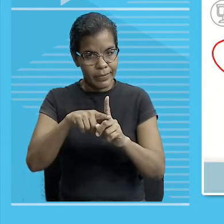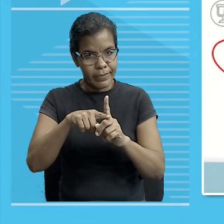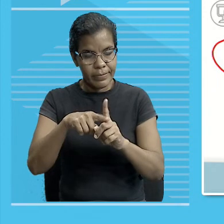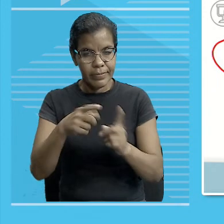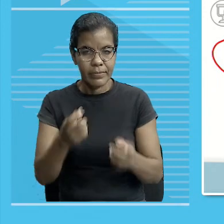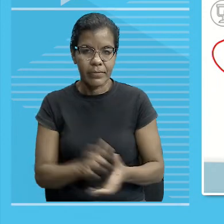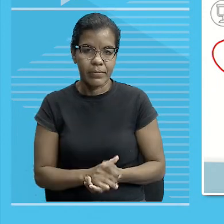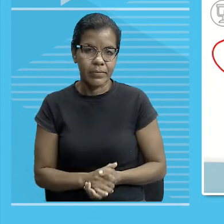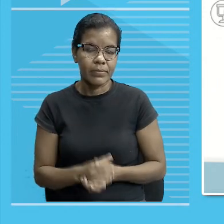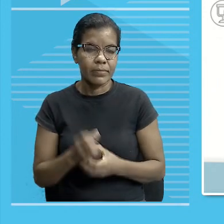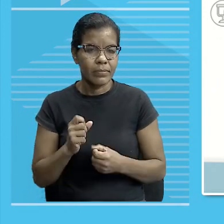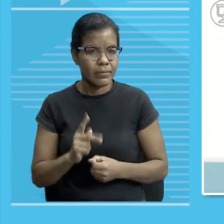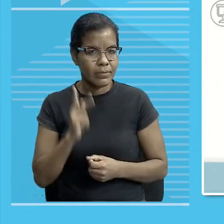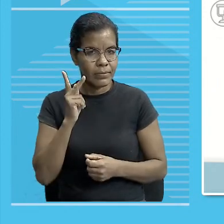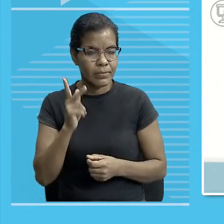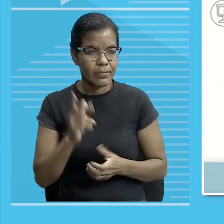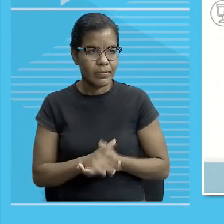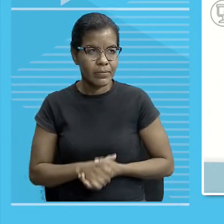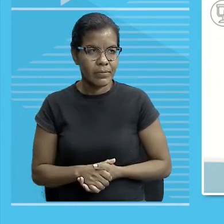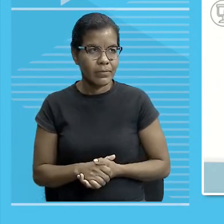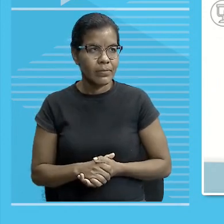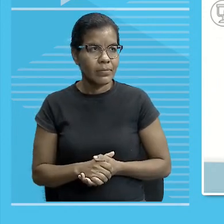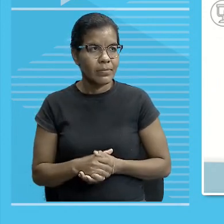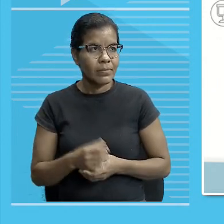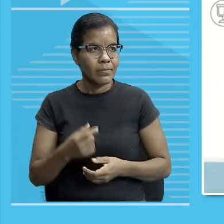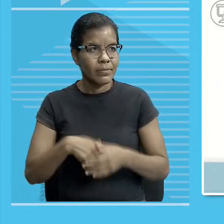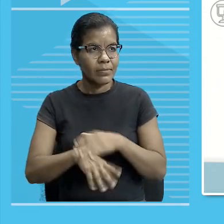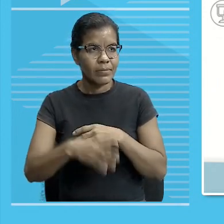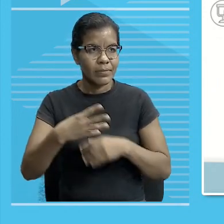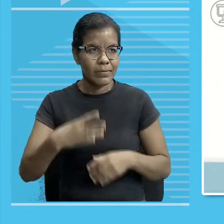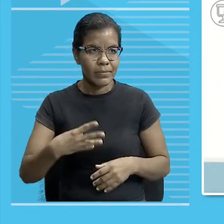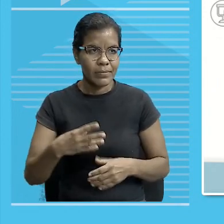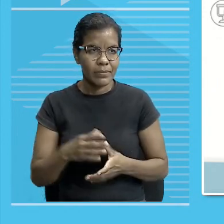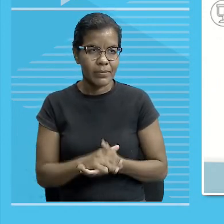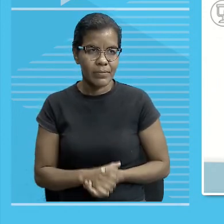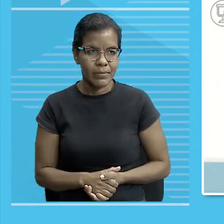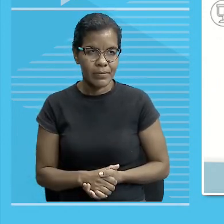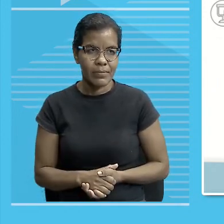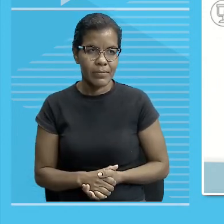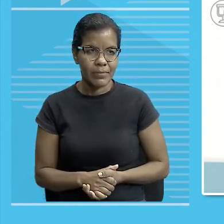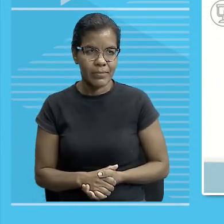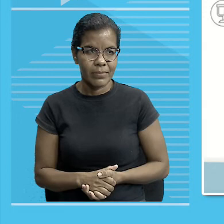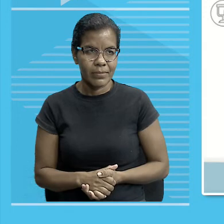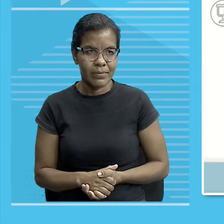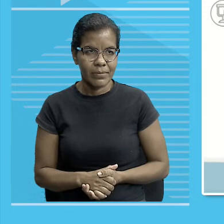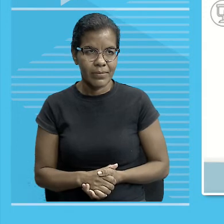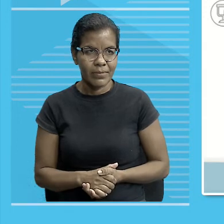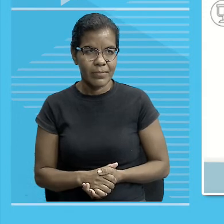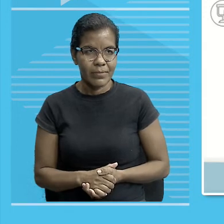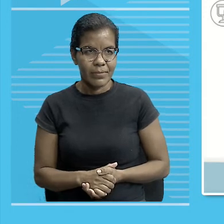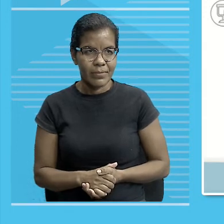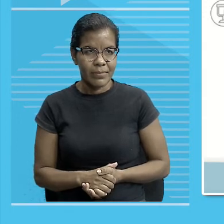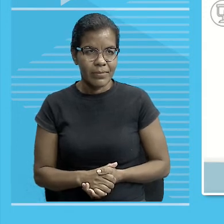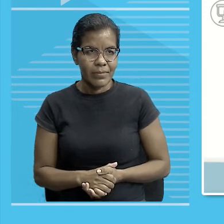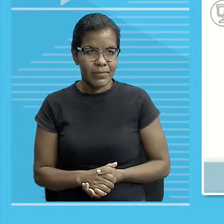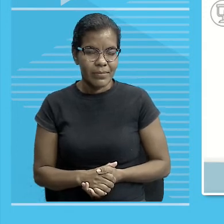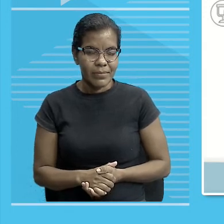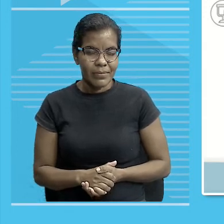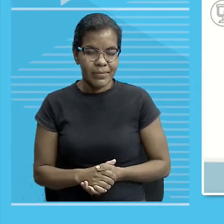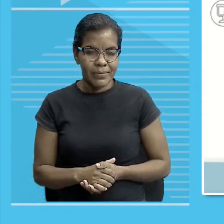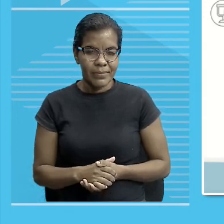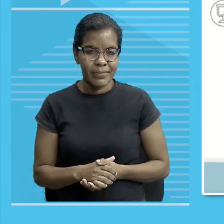gravidez. Beleza? Vamos para a penúltima de hoje? Vamos lá. A penúltima de hoje diz